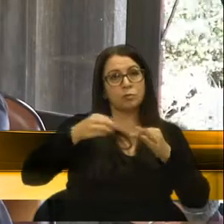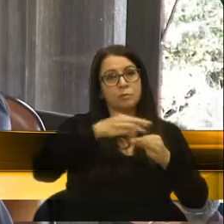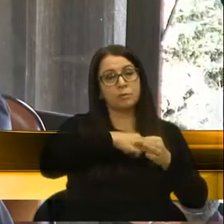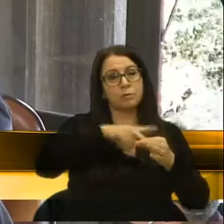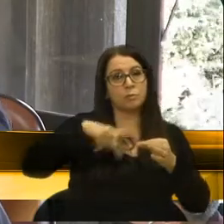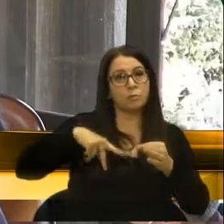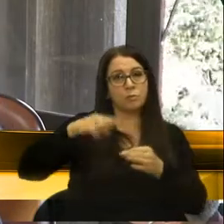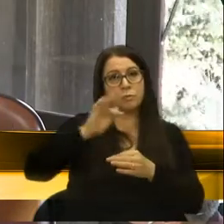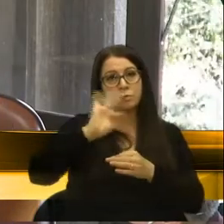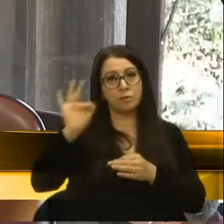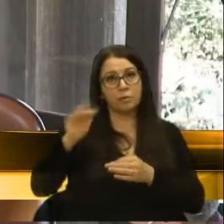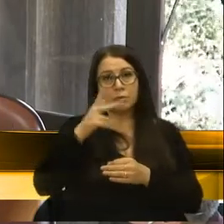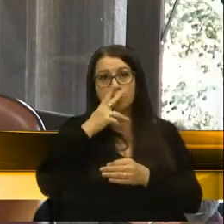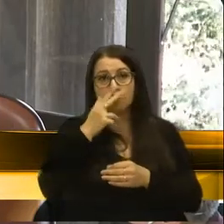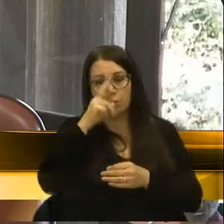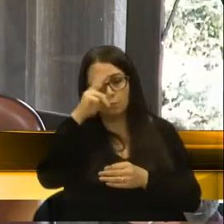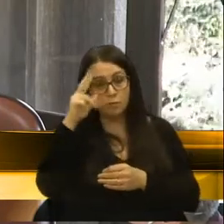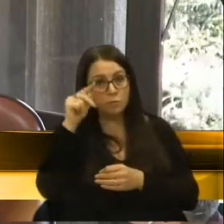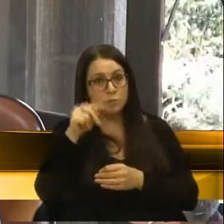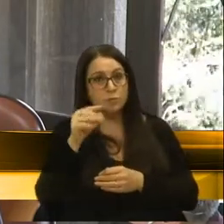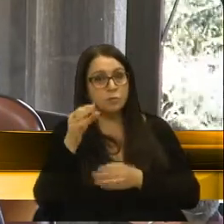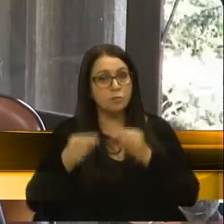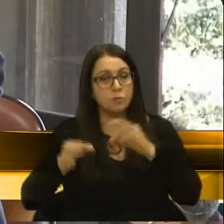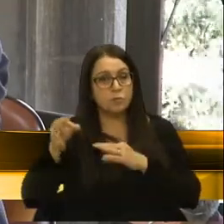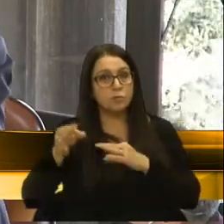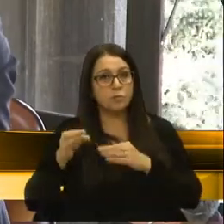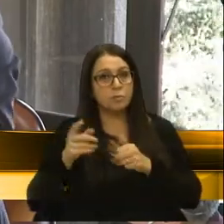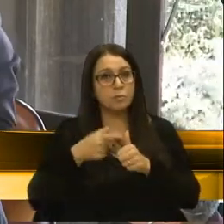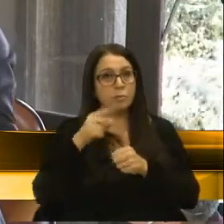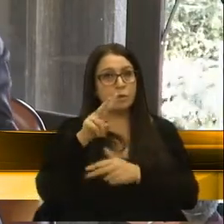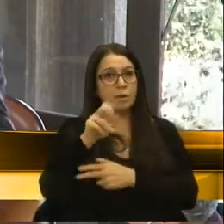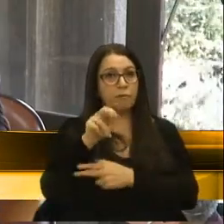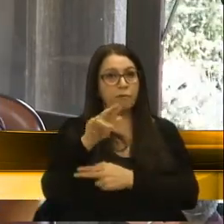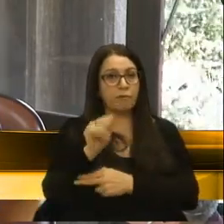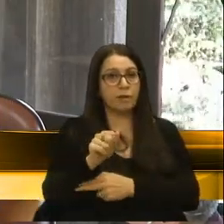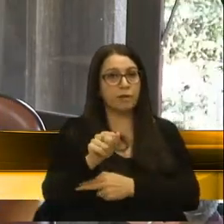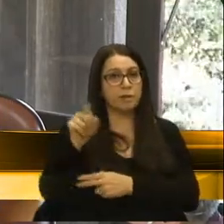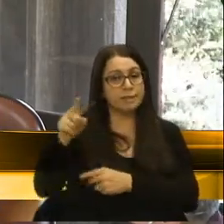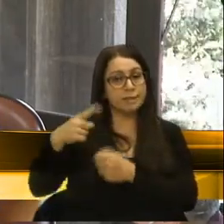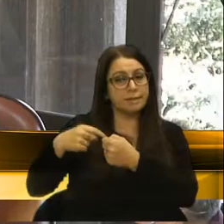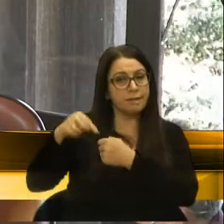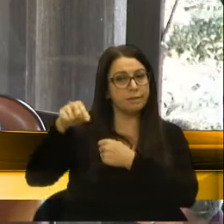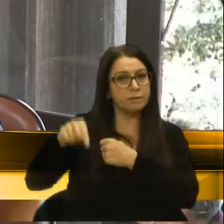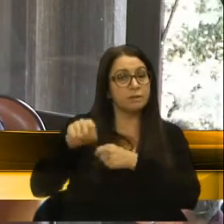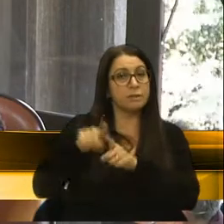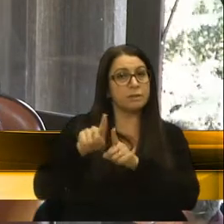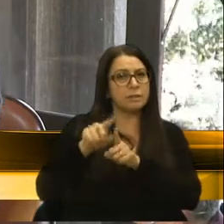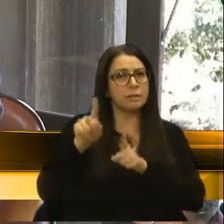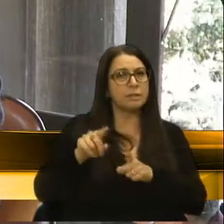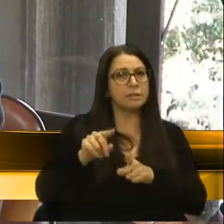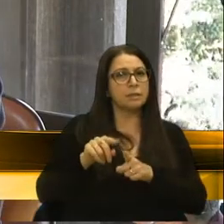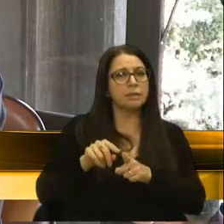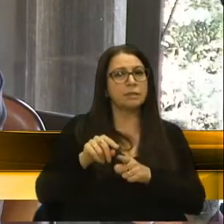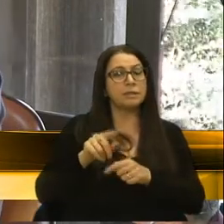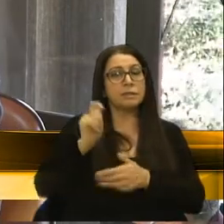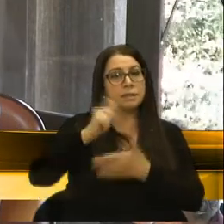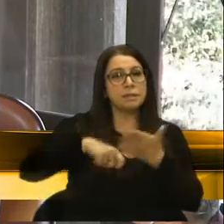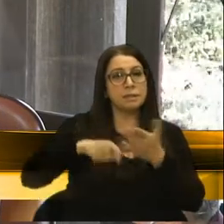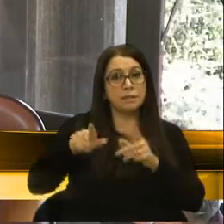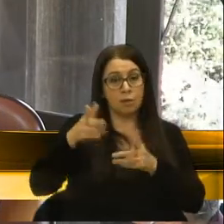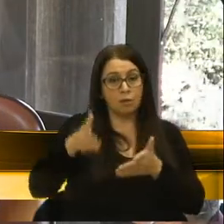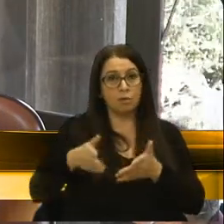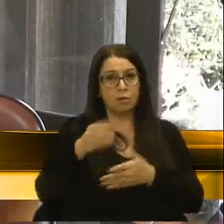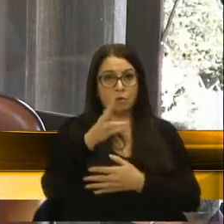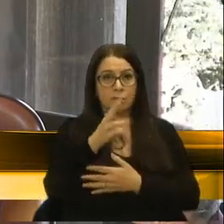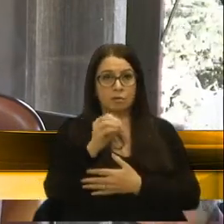Caxias, vereador Ues. Na Justiça Federal, na primeira vara federal de Cachoeira do Sul, sentença prolatada agora em